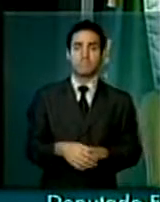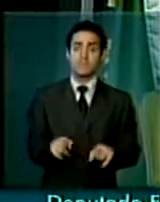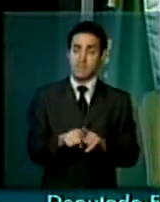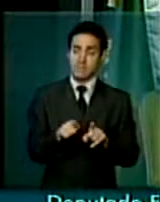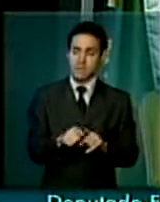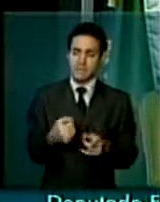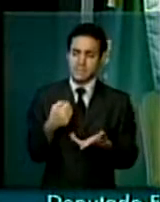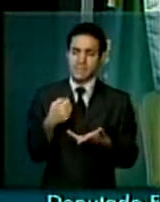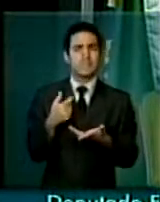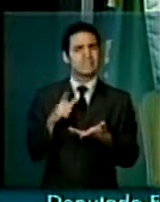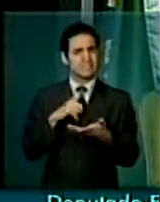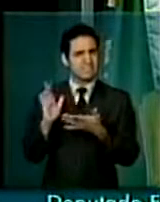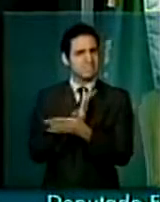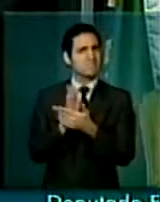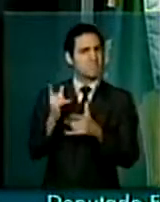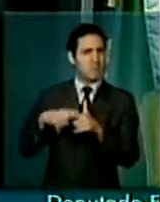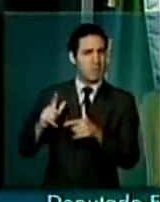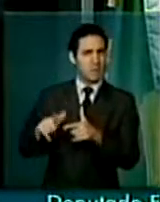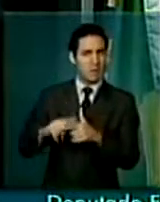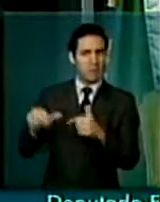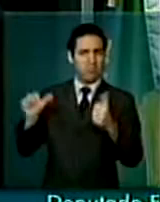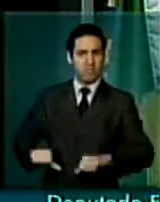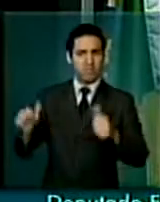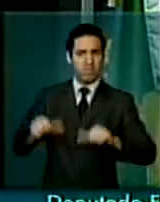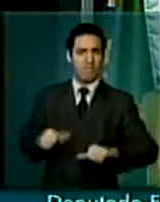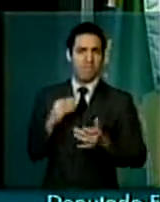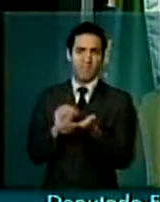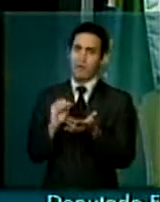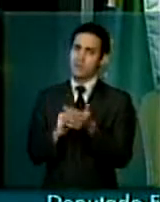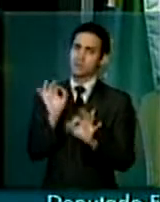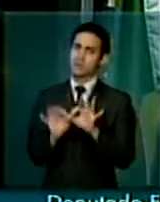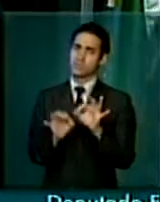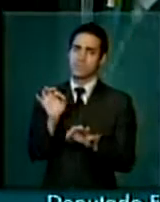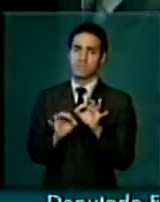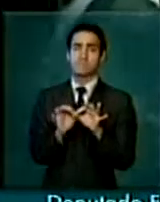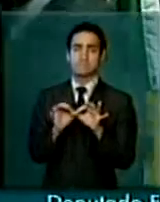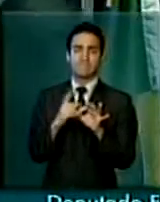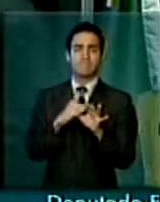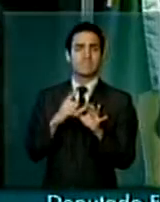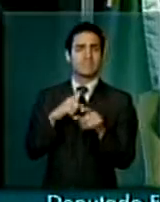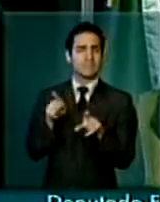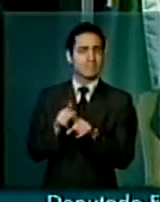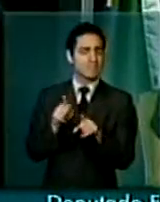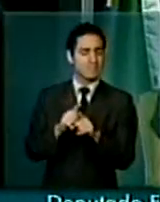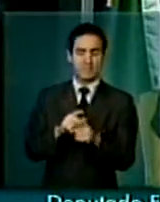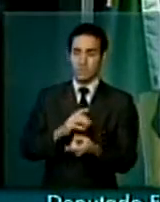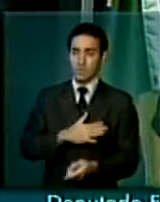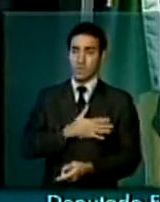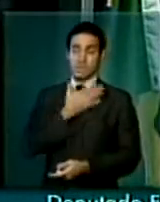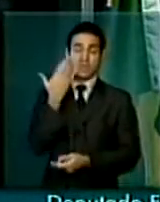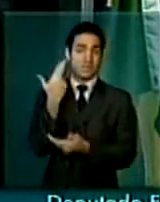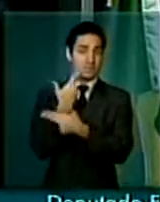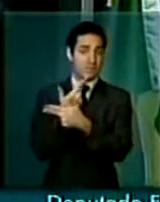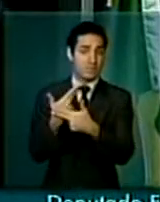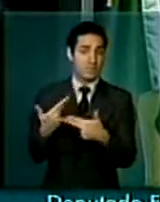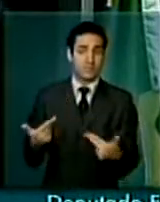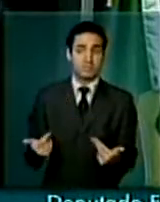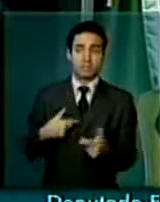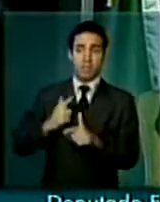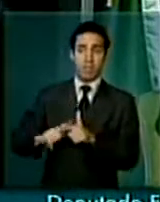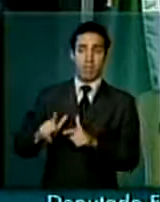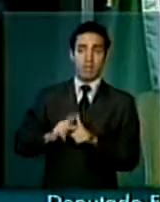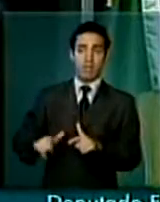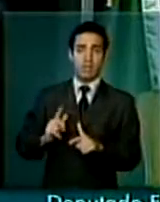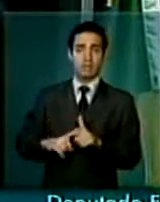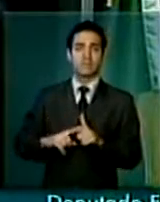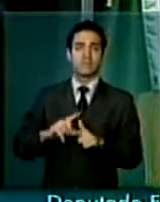de numerosas injustiças que afligem o universo, com as suas consequências devastadoras e dramáticas, torna cada